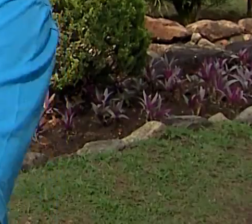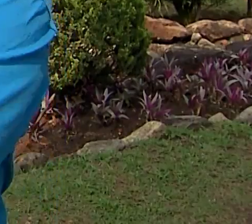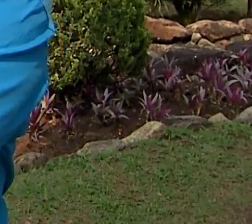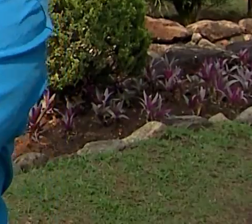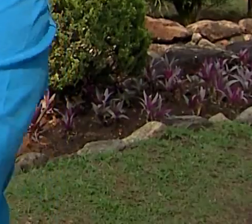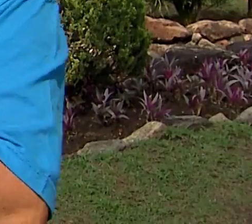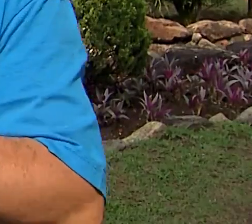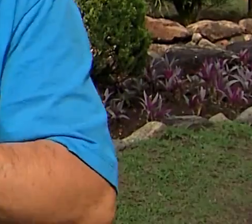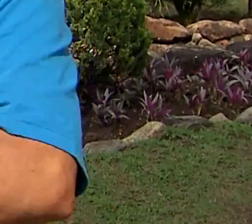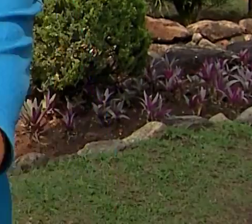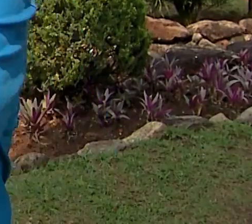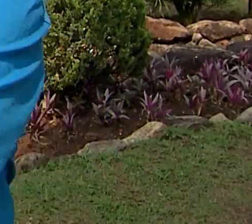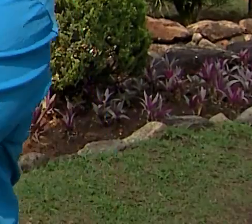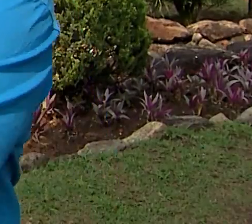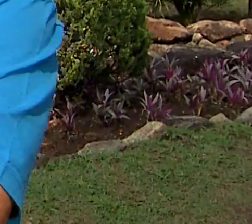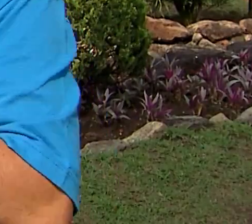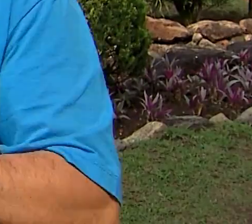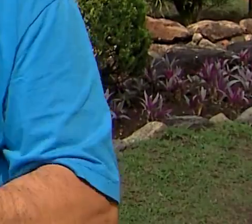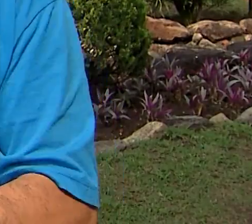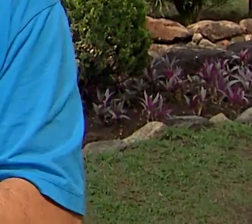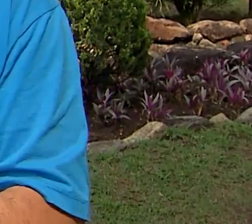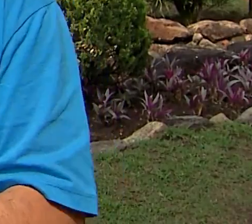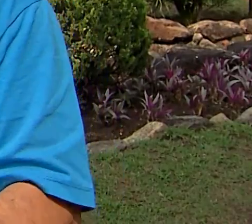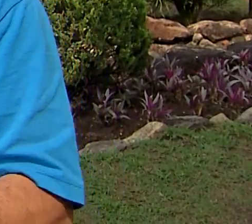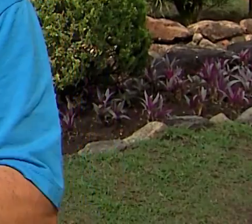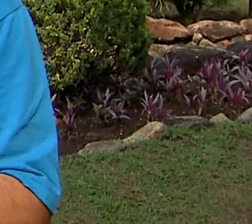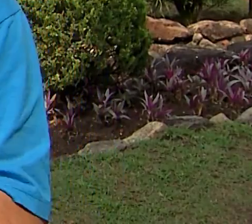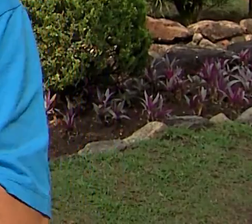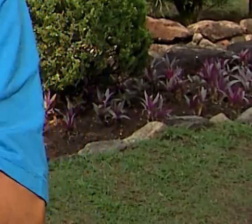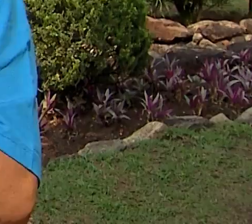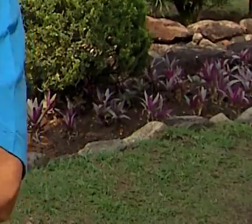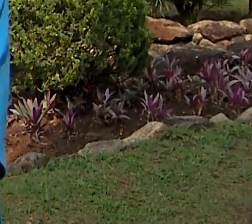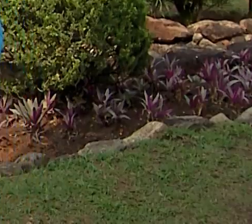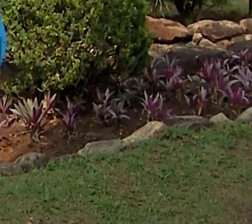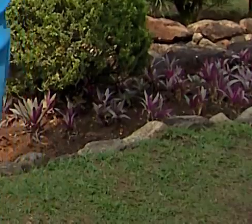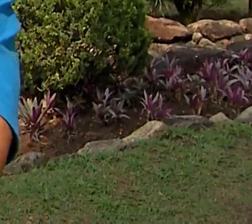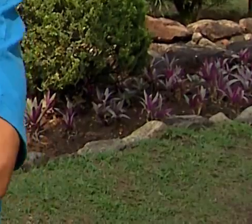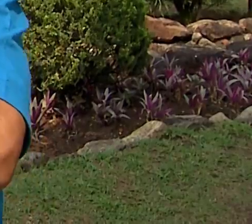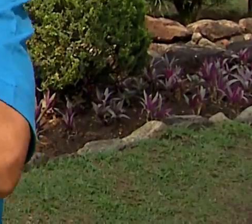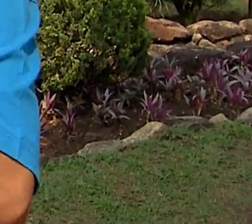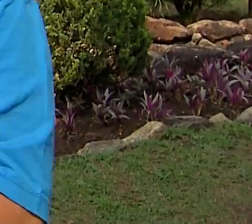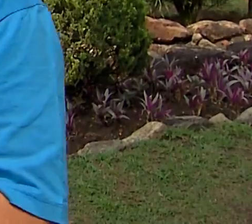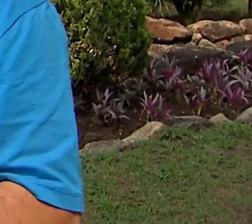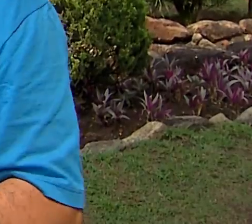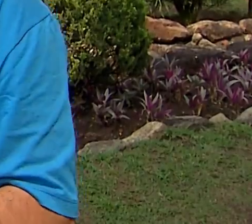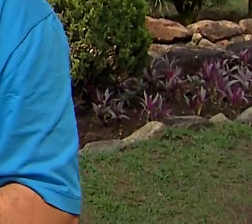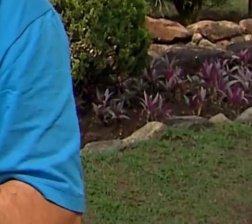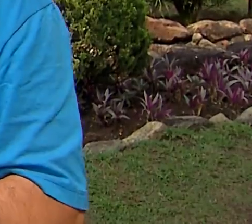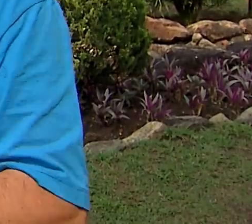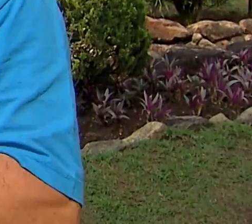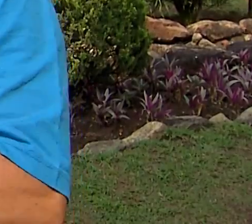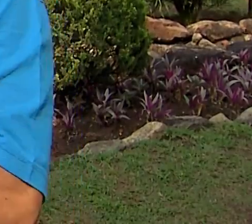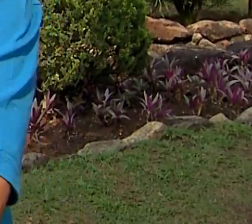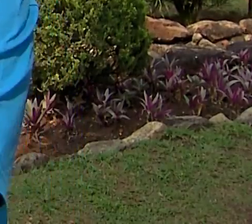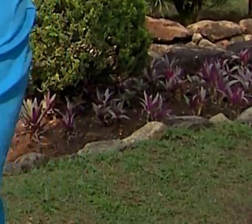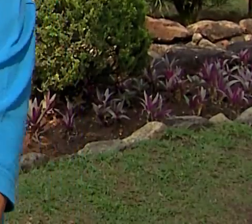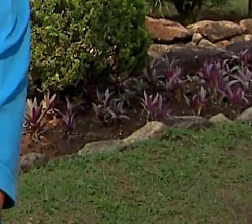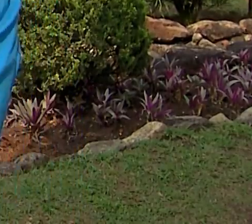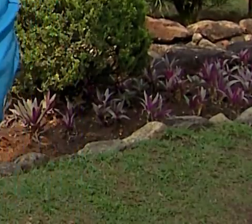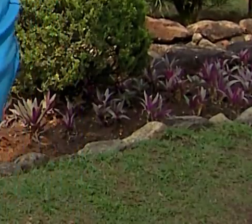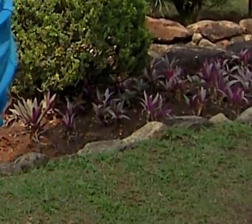Então, eu sempre tive dificuldade com comunicação, principalmente com os meus gestores, os meus líderes, mas a gente sempre tentava uma estratégia, uma